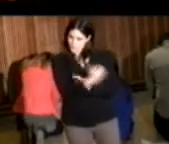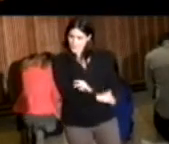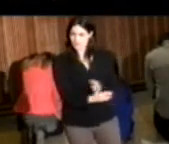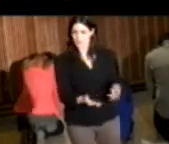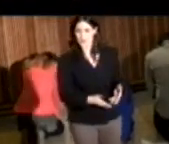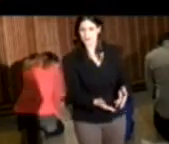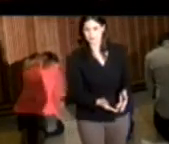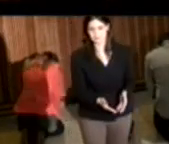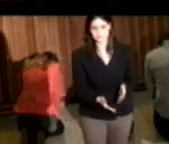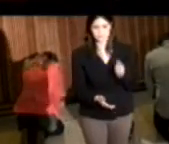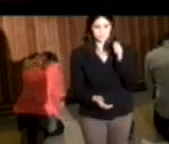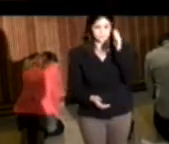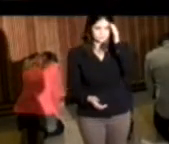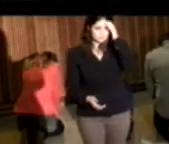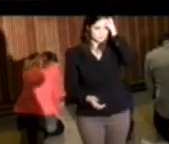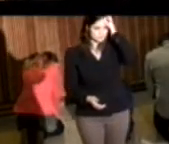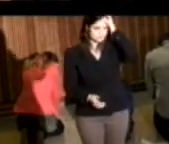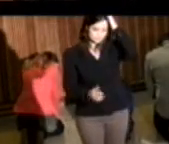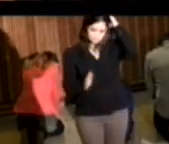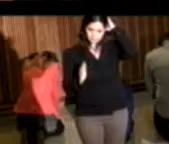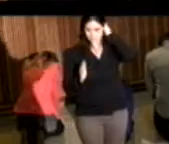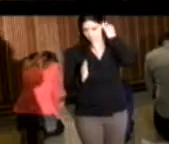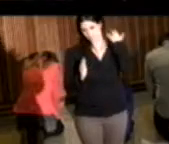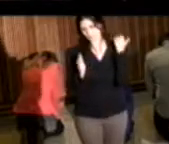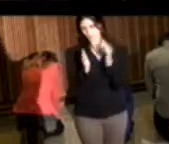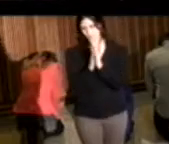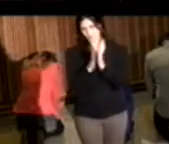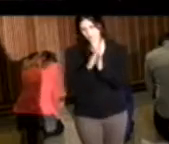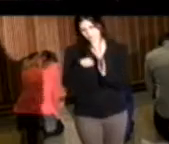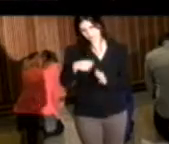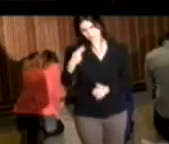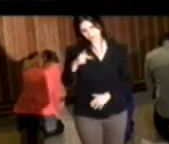Eu estou apresentando a minha casa. Vem, Senhor, toca lá.